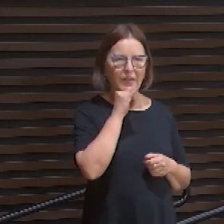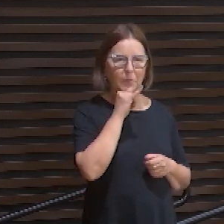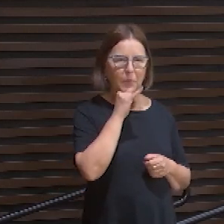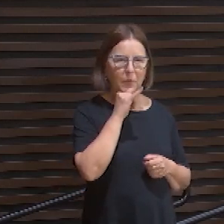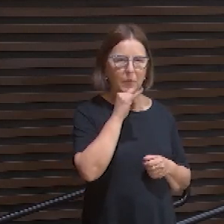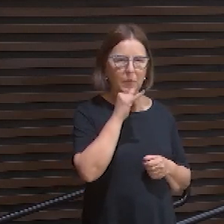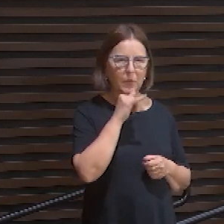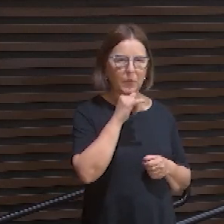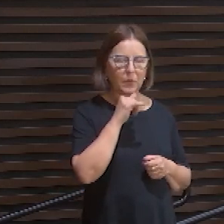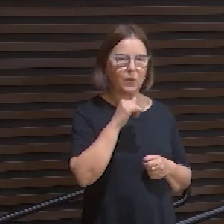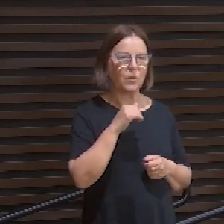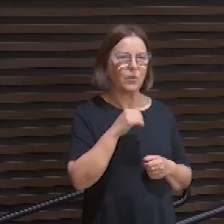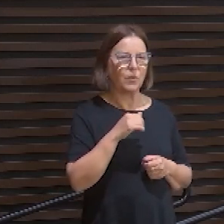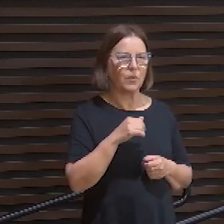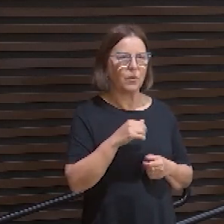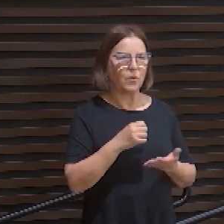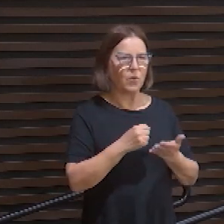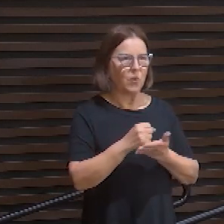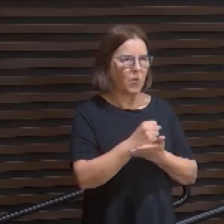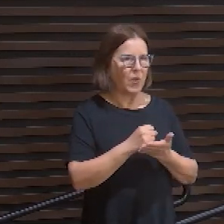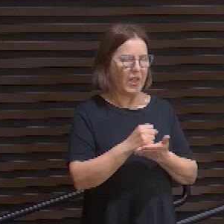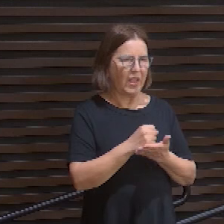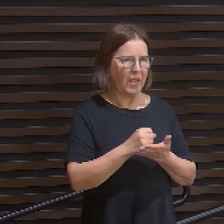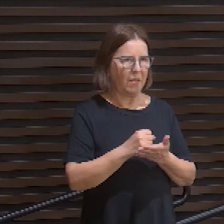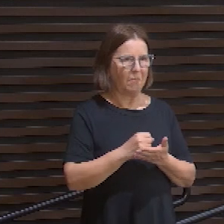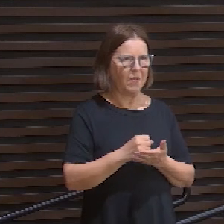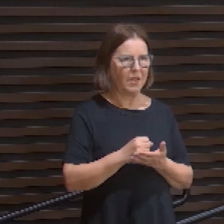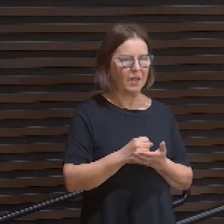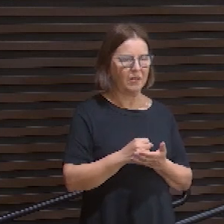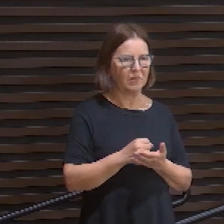é eficaz e nem suficiente.